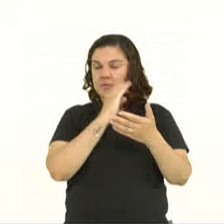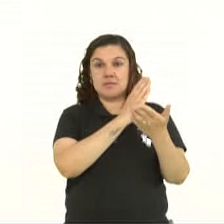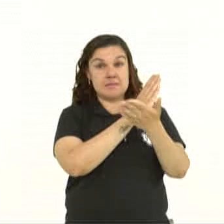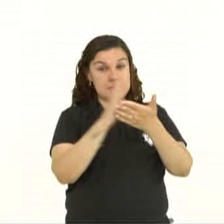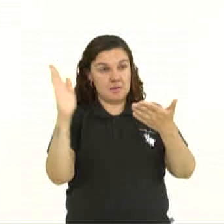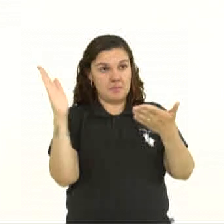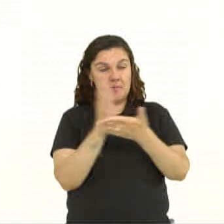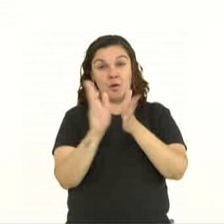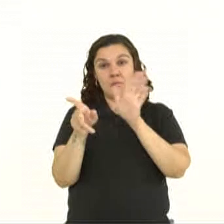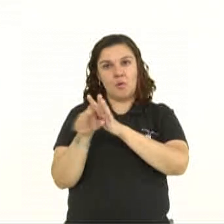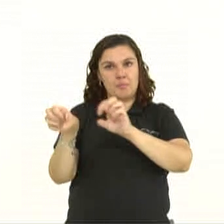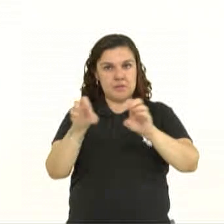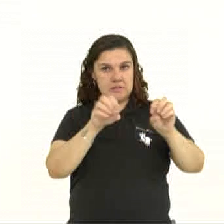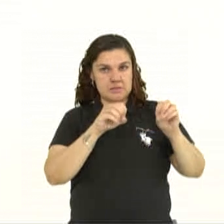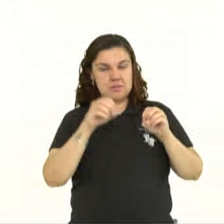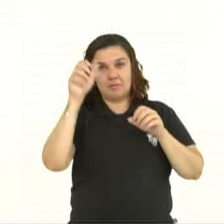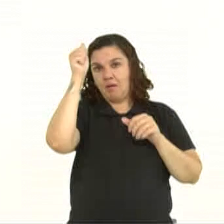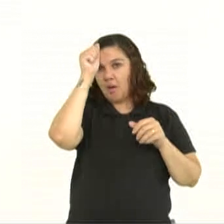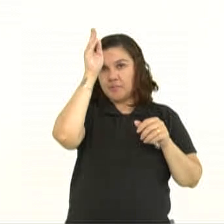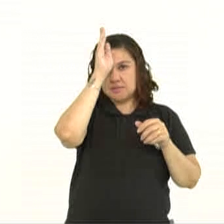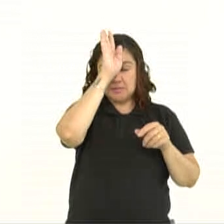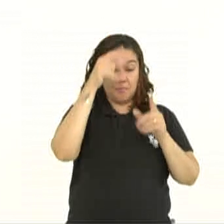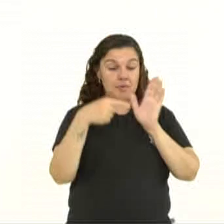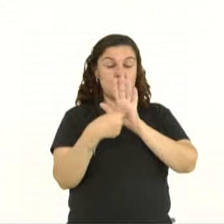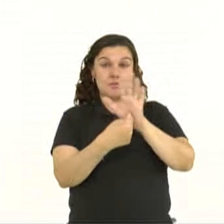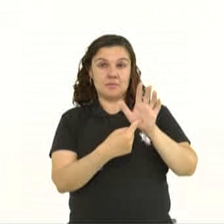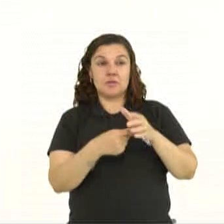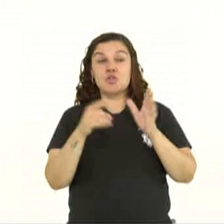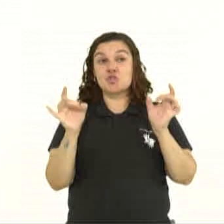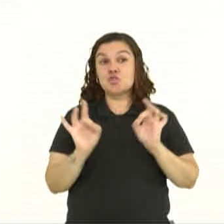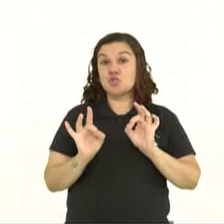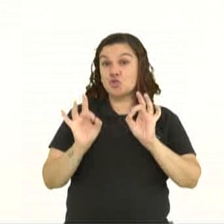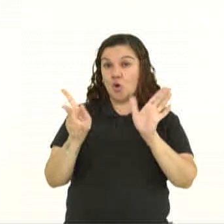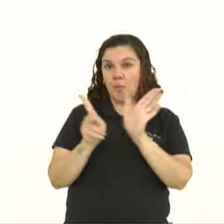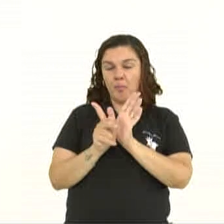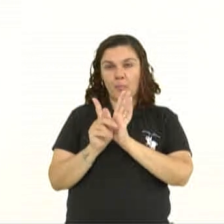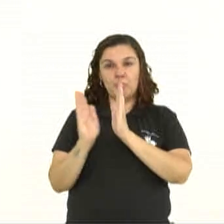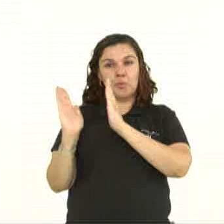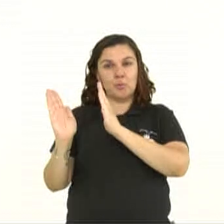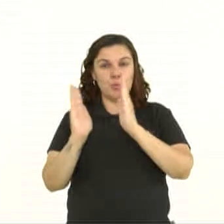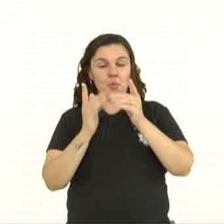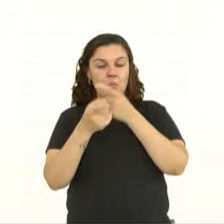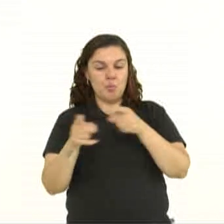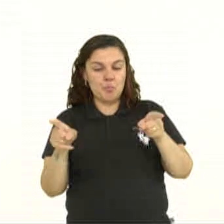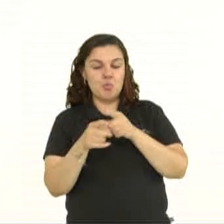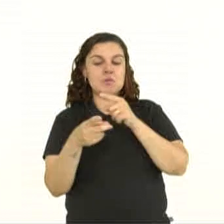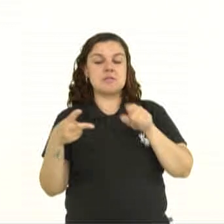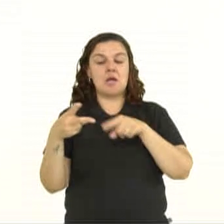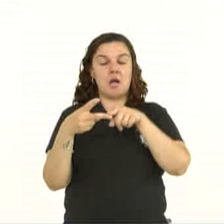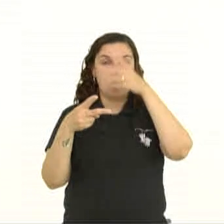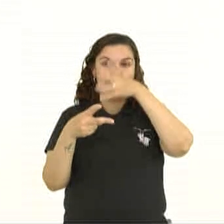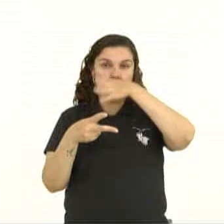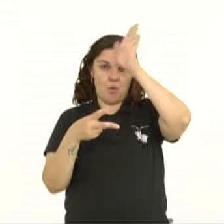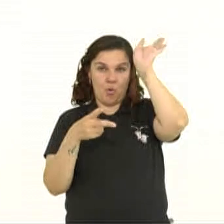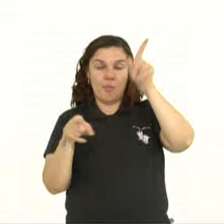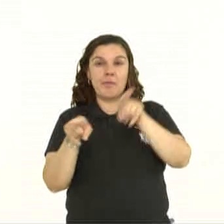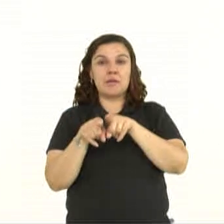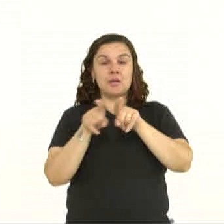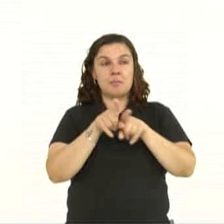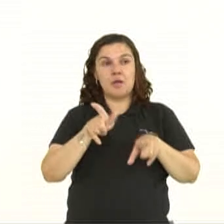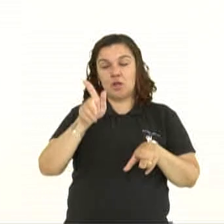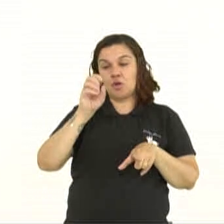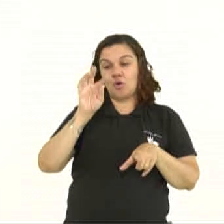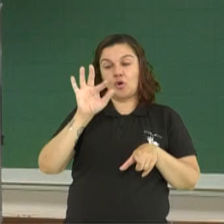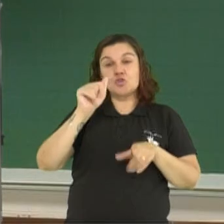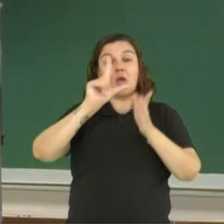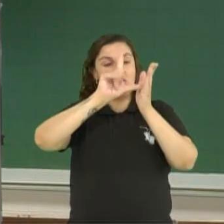de ensino, existe o analfabetismo, e somente a arquitetura românica, gótica e a notação musical tiveram desenvolvimento, o maior retrocesso da